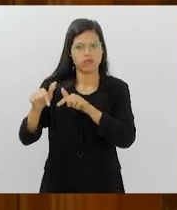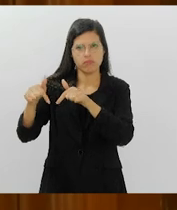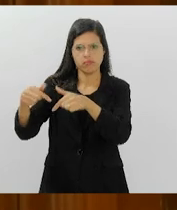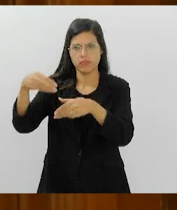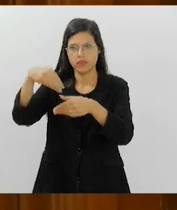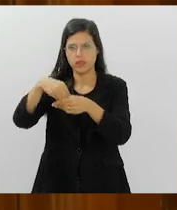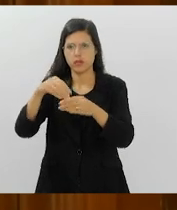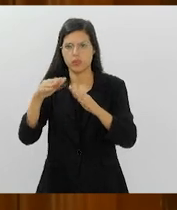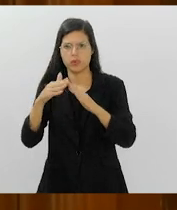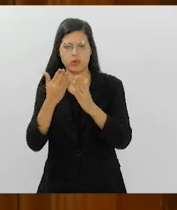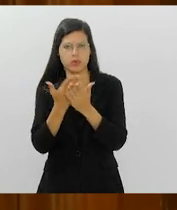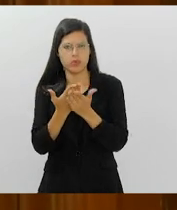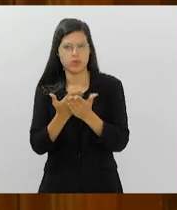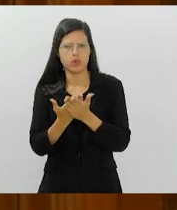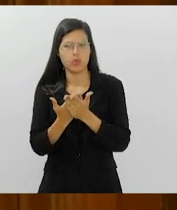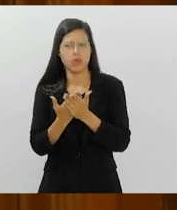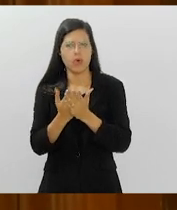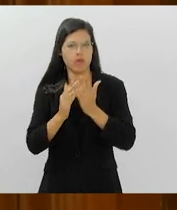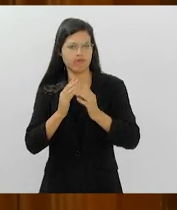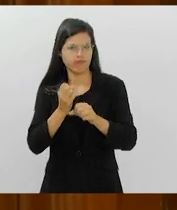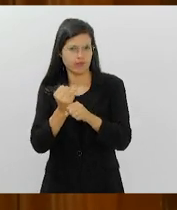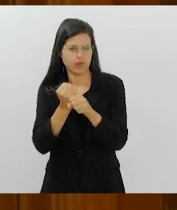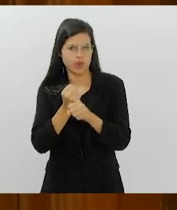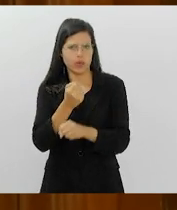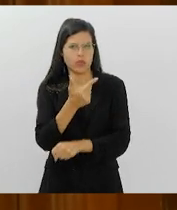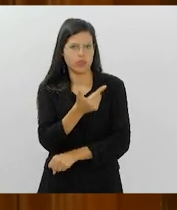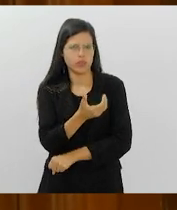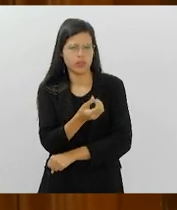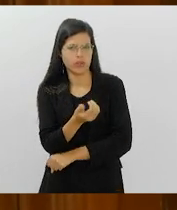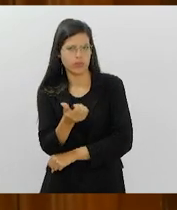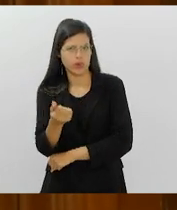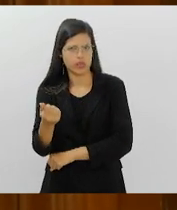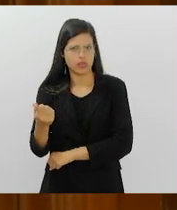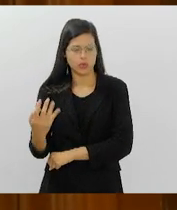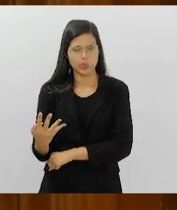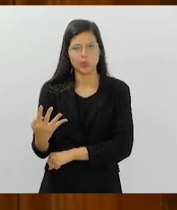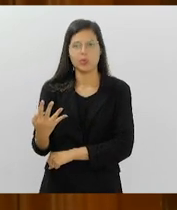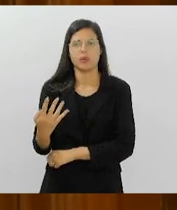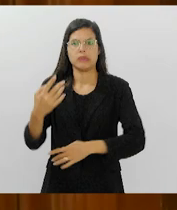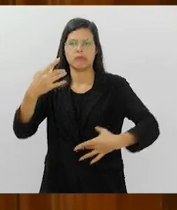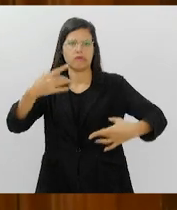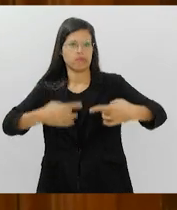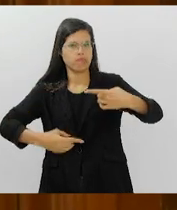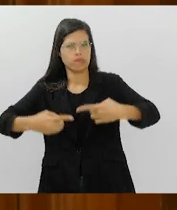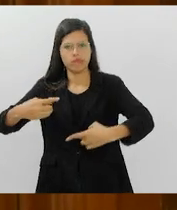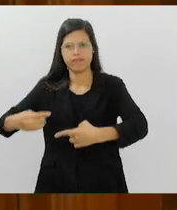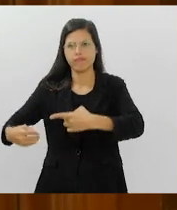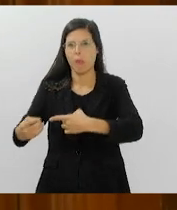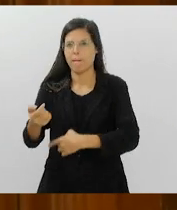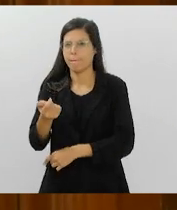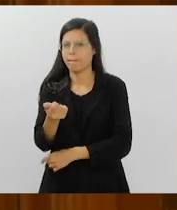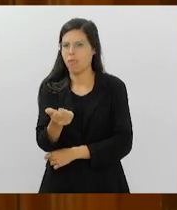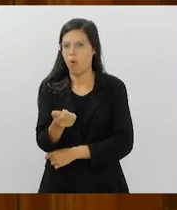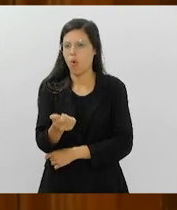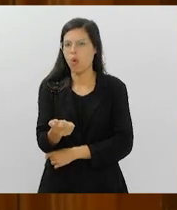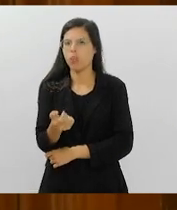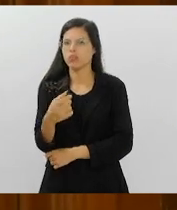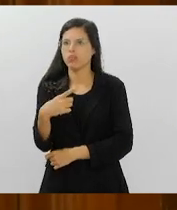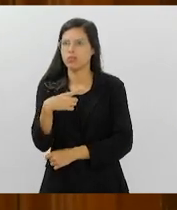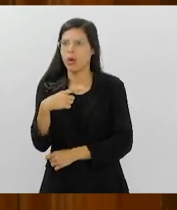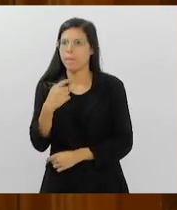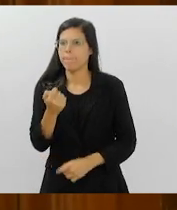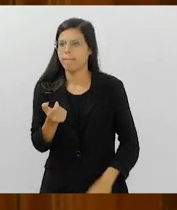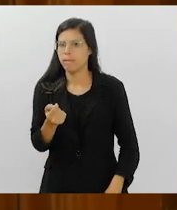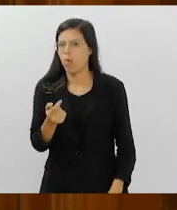fui, na época, 2014, esse assunto ainda era pouco debatido, né? Poucos doutrinadores aqui no Brasil